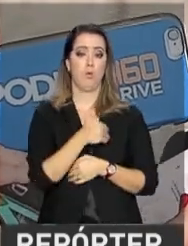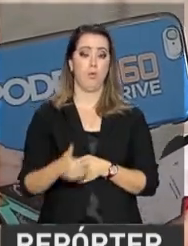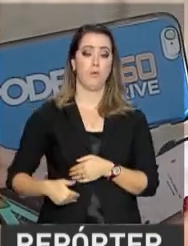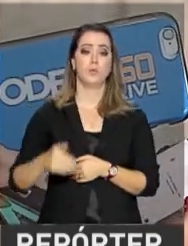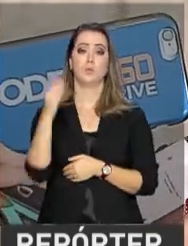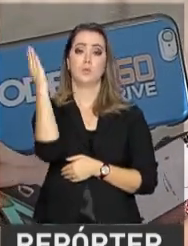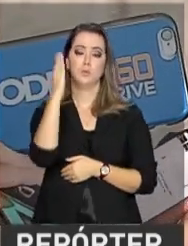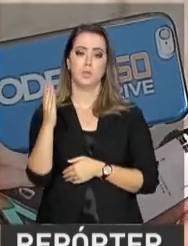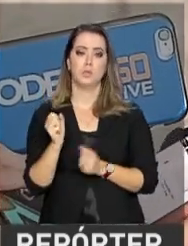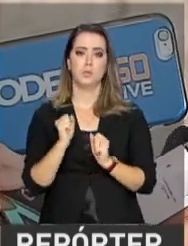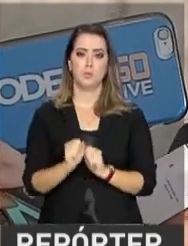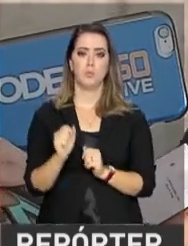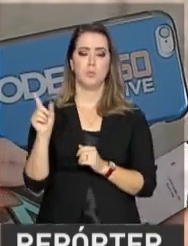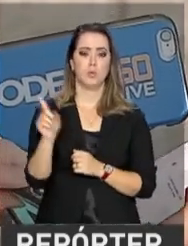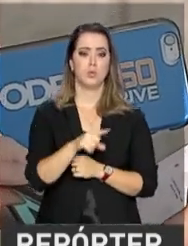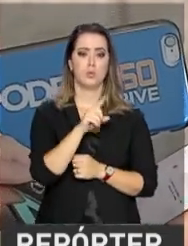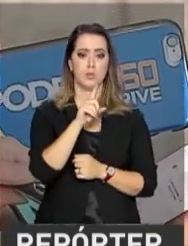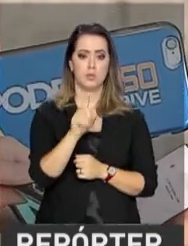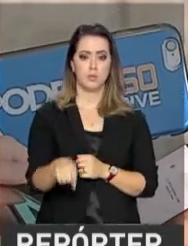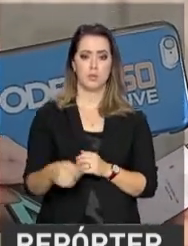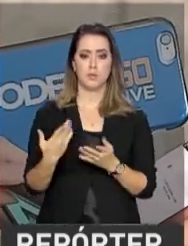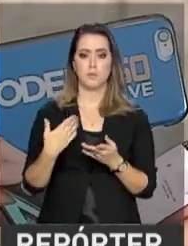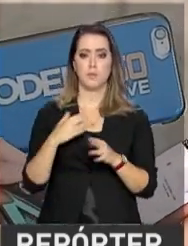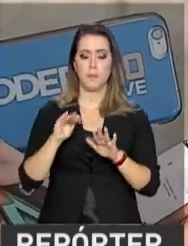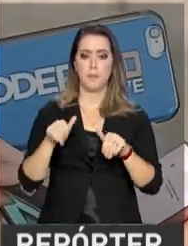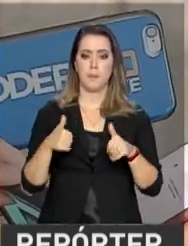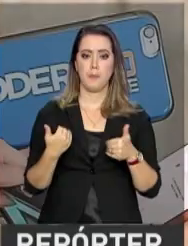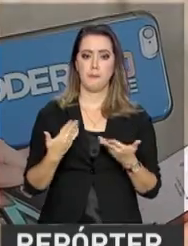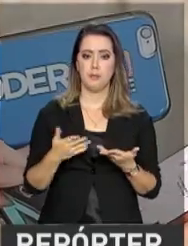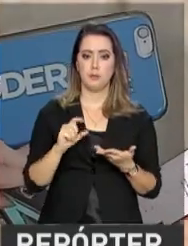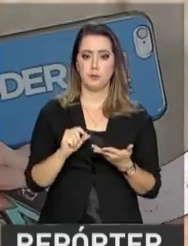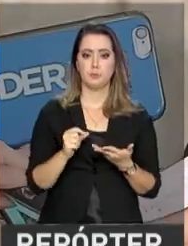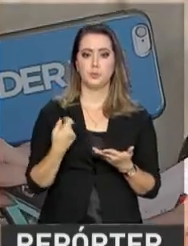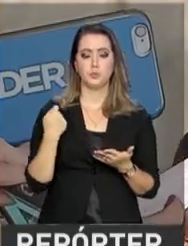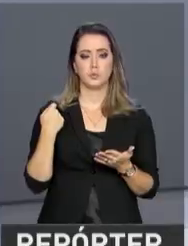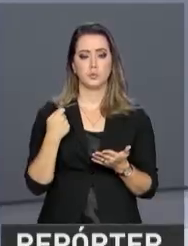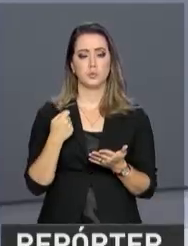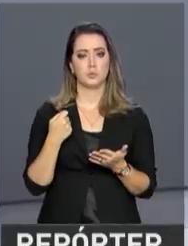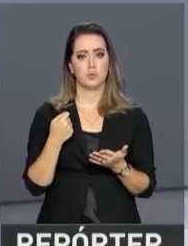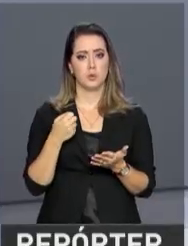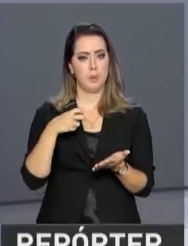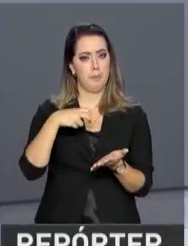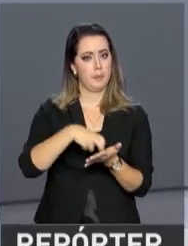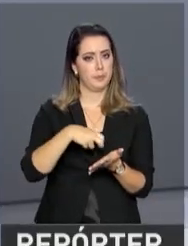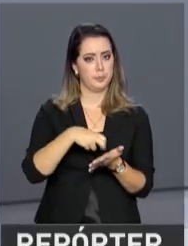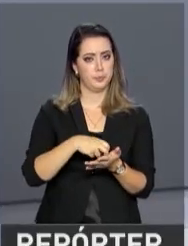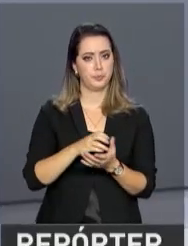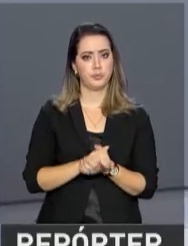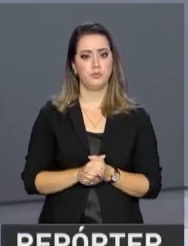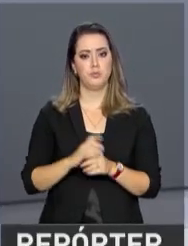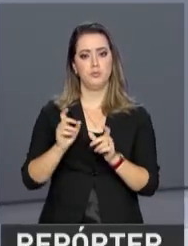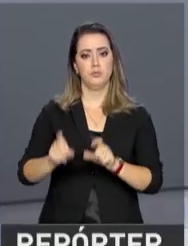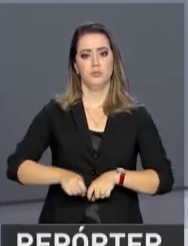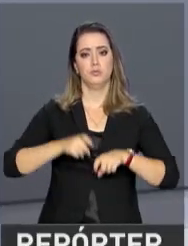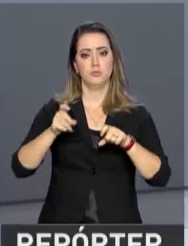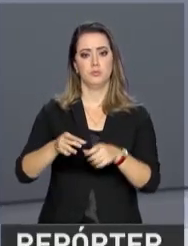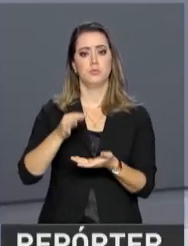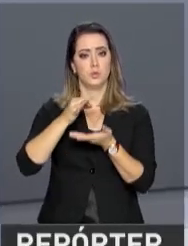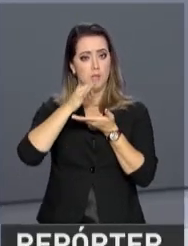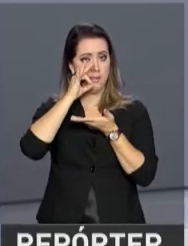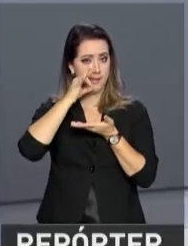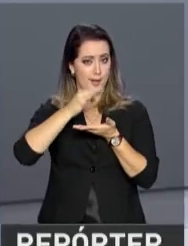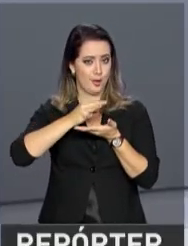vamos cancelar a suspensão efectiva aplicação a safra brasileira de café em